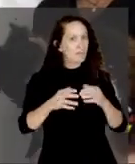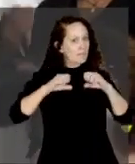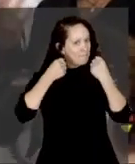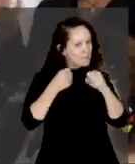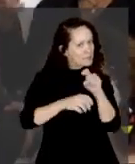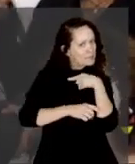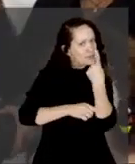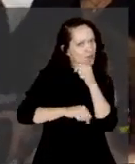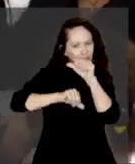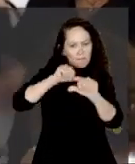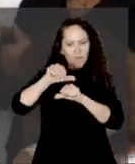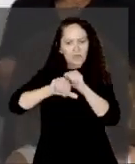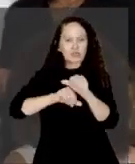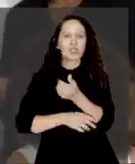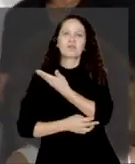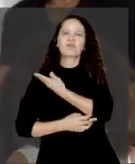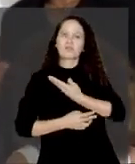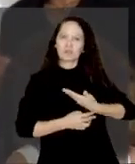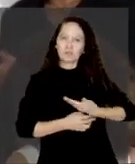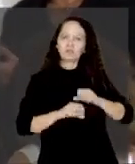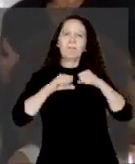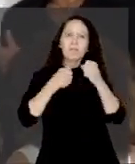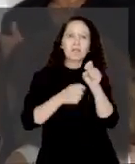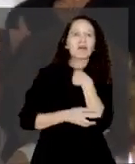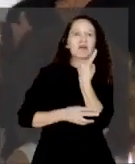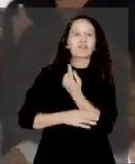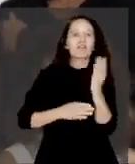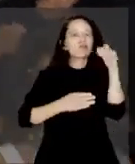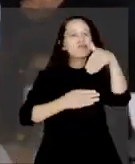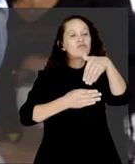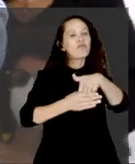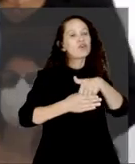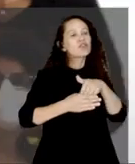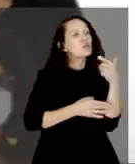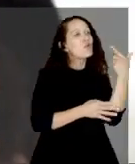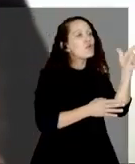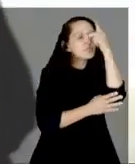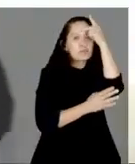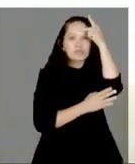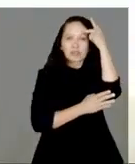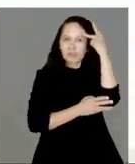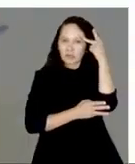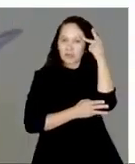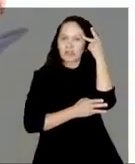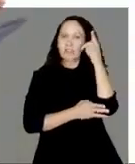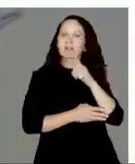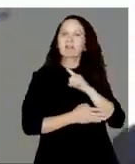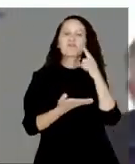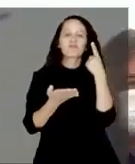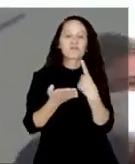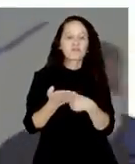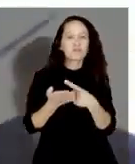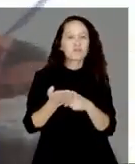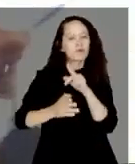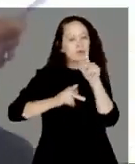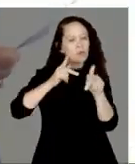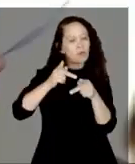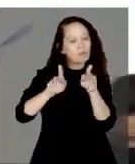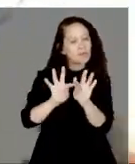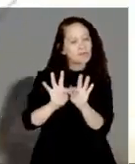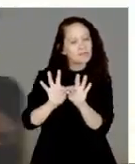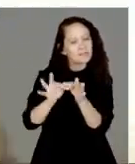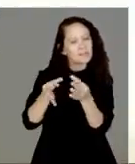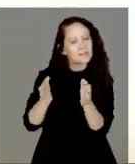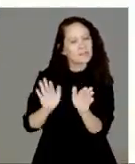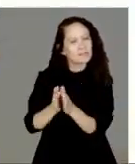Ou pelo menos a história oficial, ela não retrata muitos heróis. Veja que